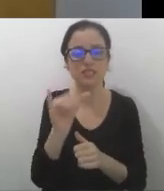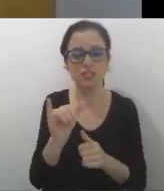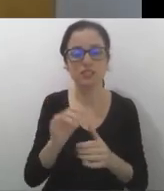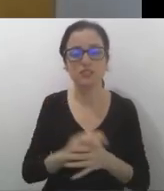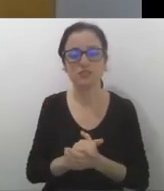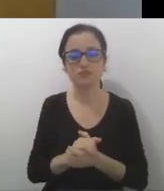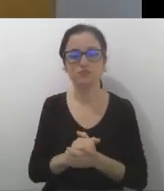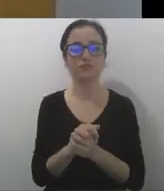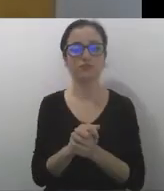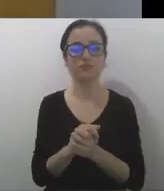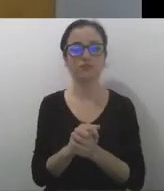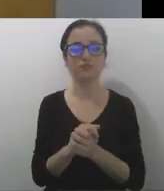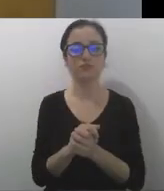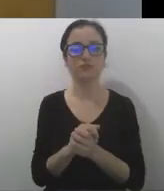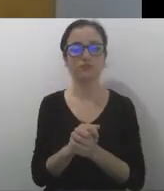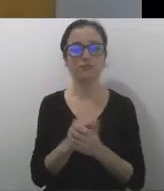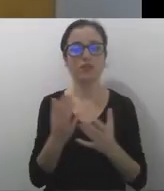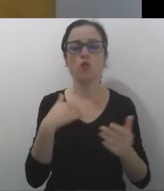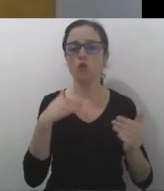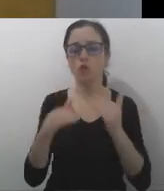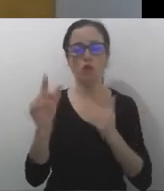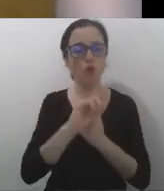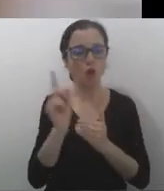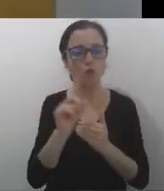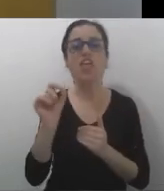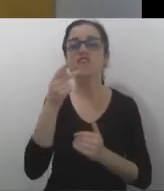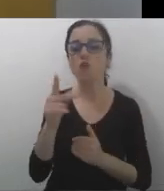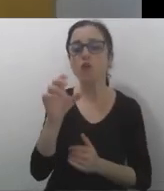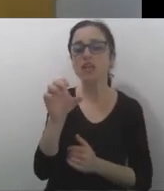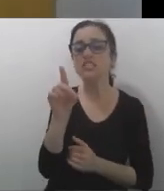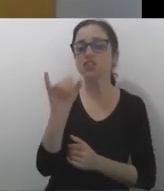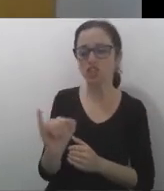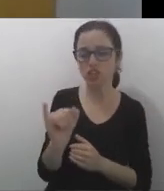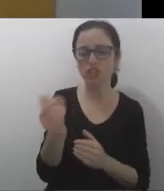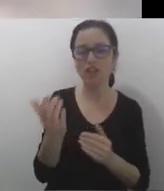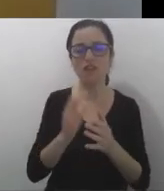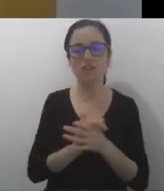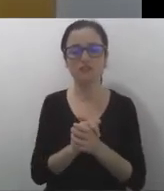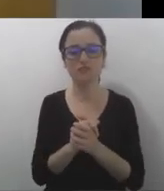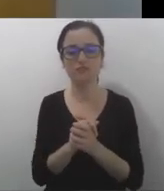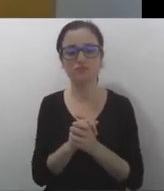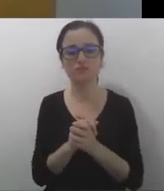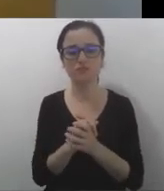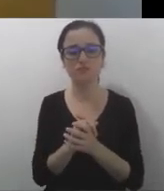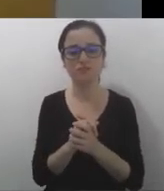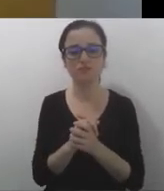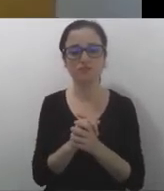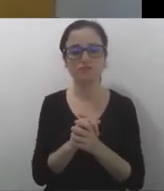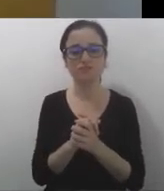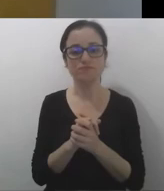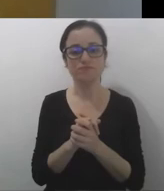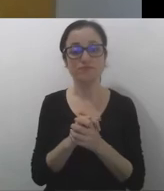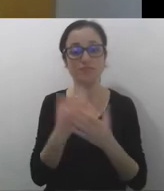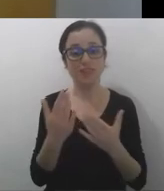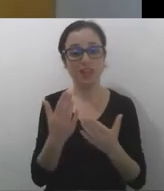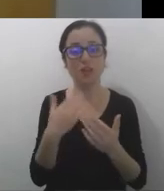quem diz que a ESGE não, que produziu de costas para o Brasil. Eu discordo completamente disso,